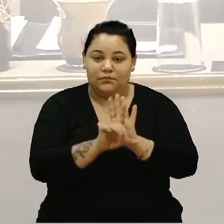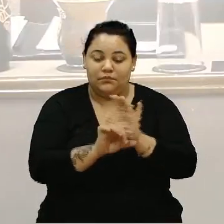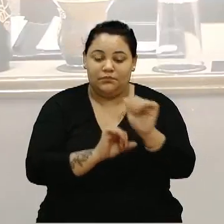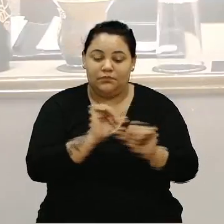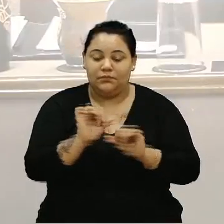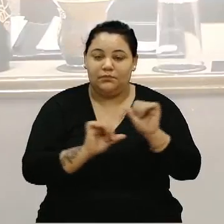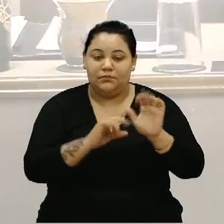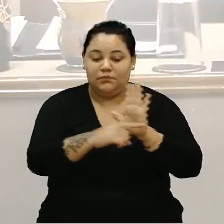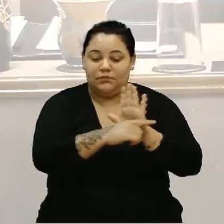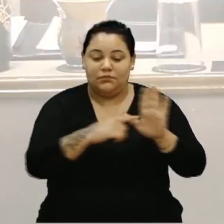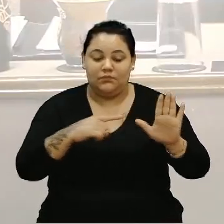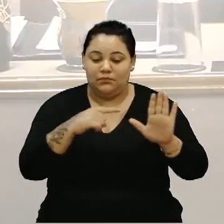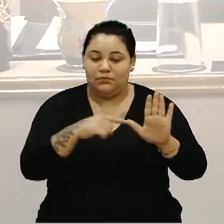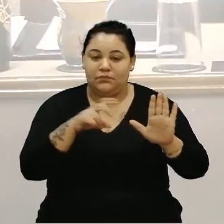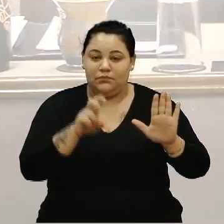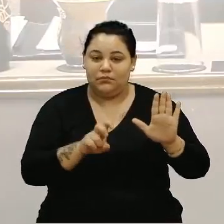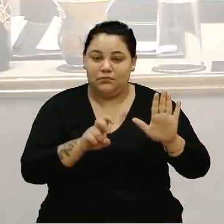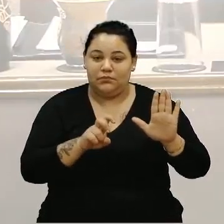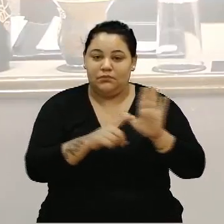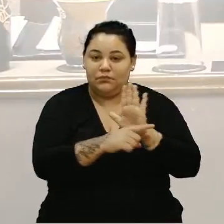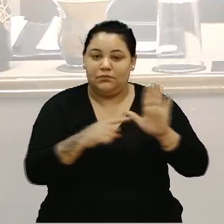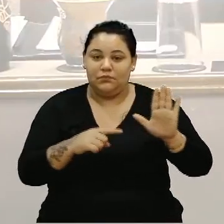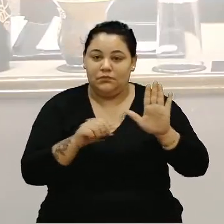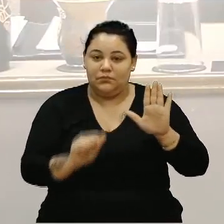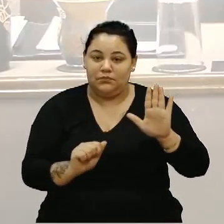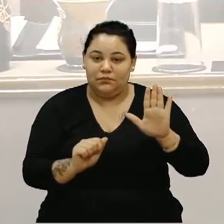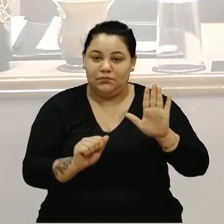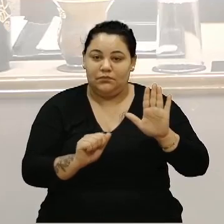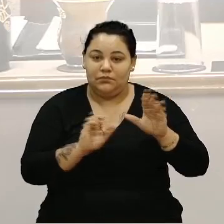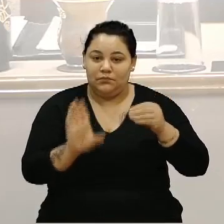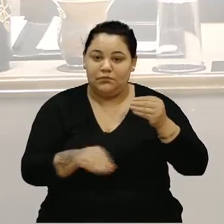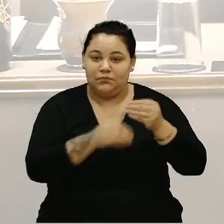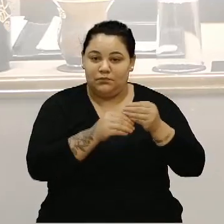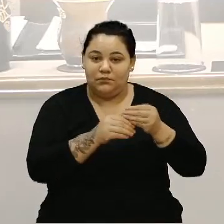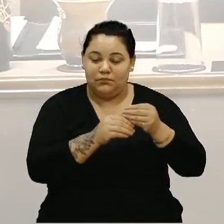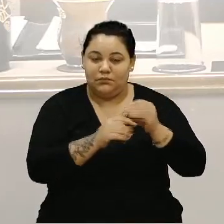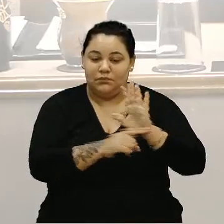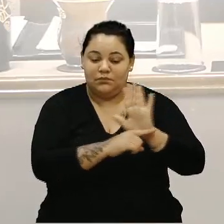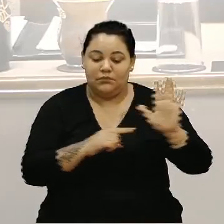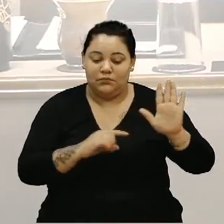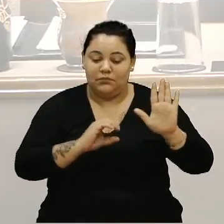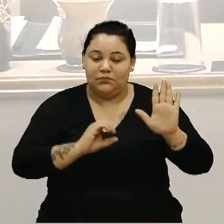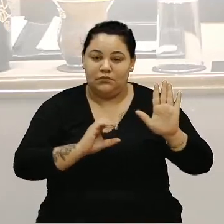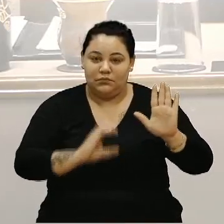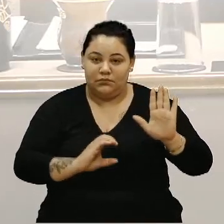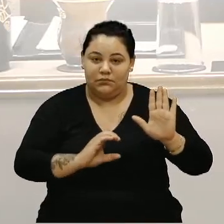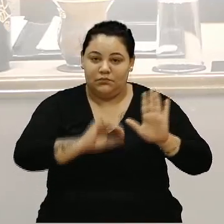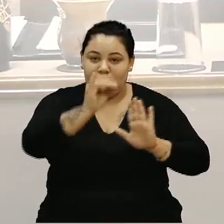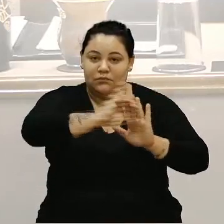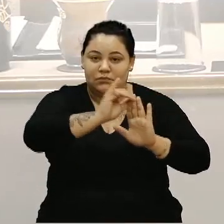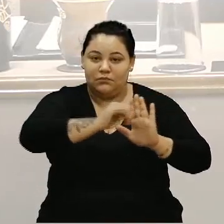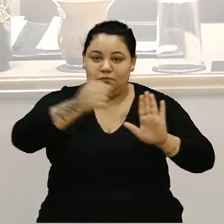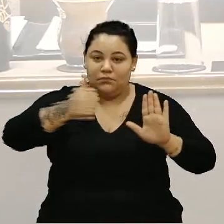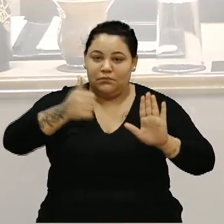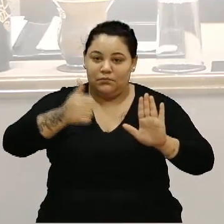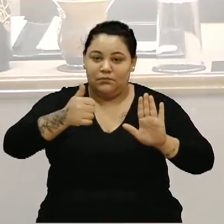item 5 da linha A e acrescer a linha C, ao inciso 1º do artigo 29 da Lei número